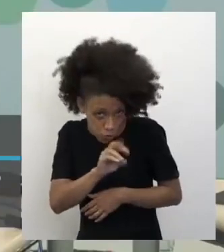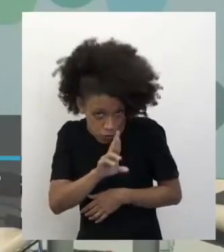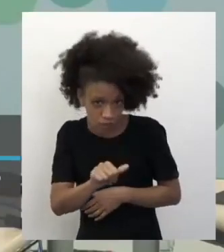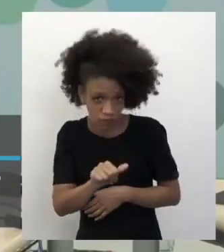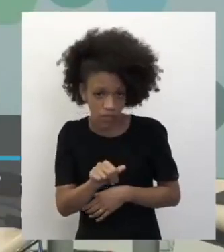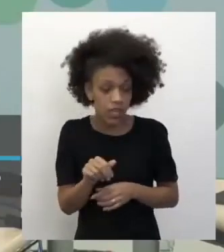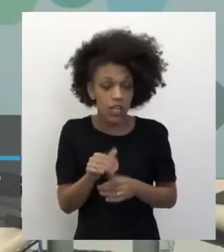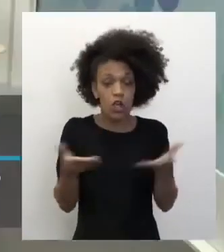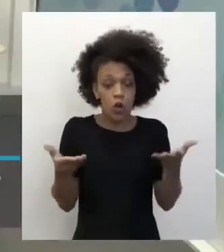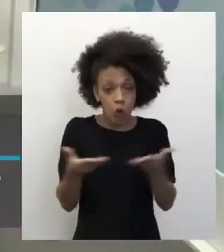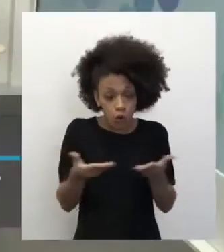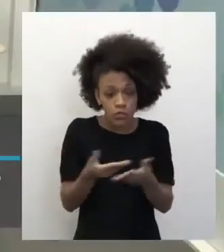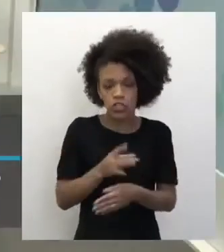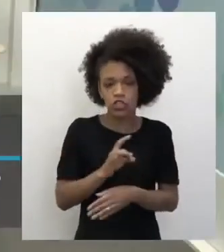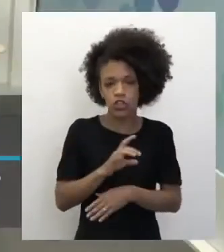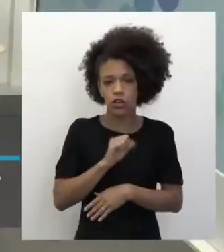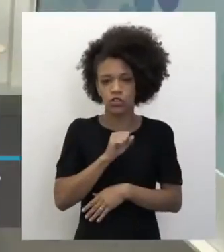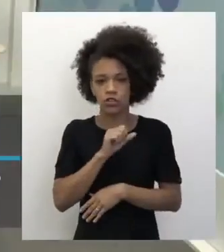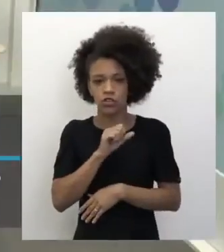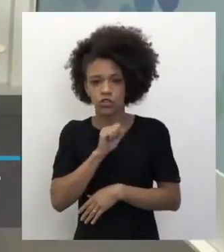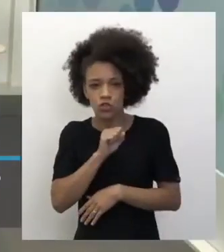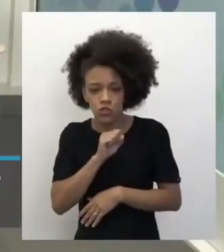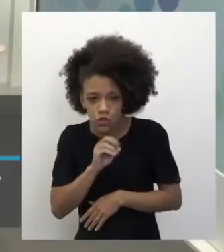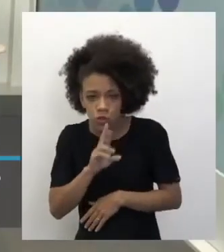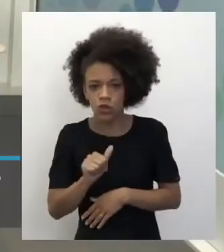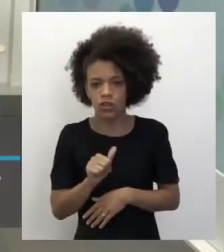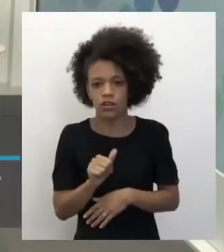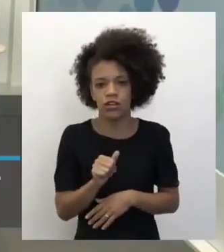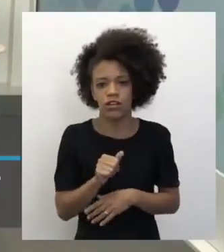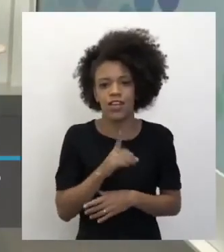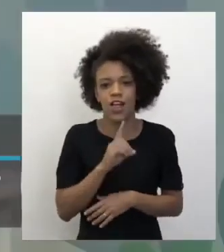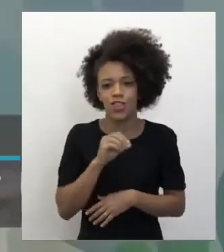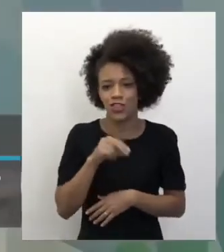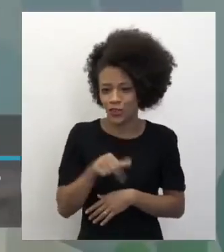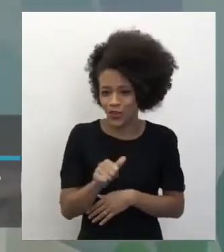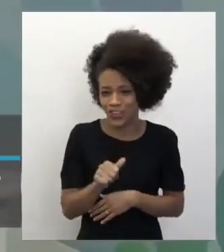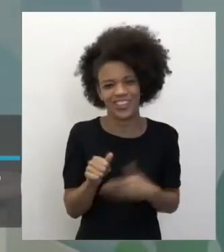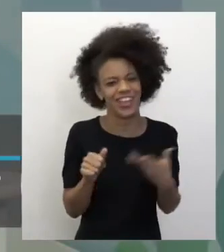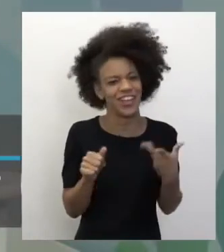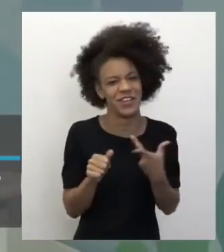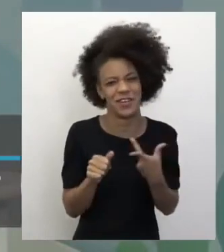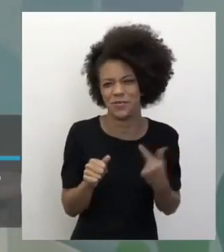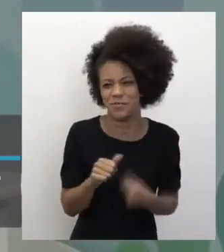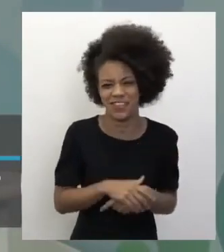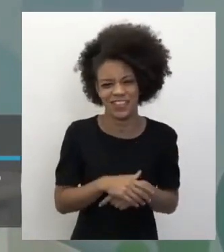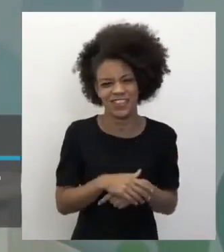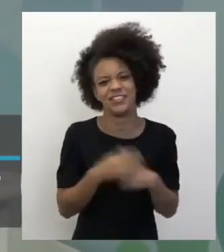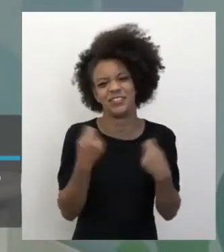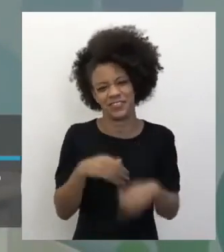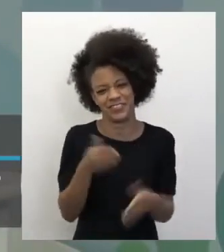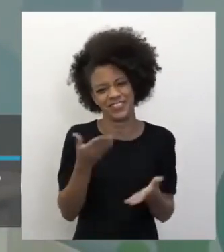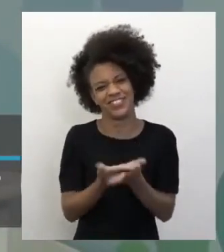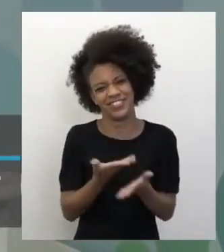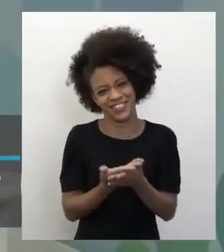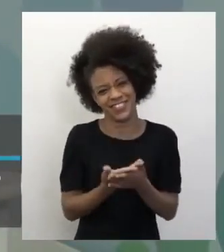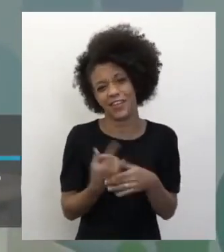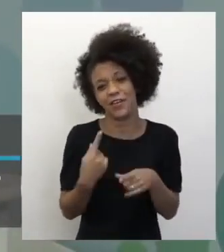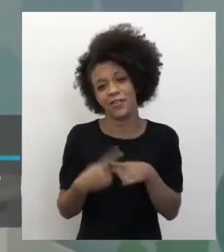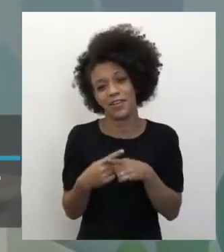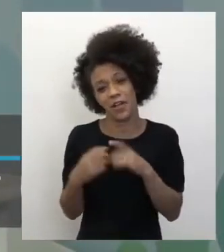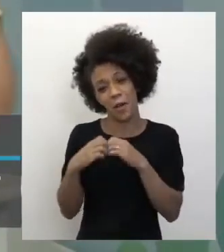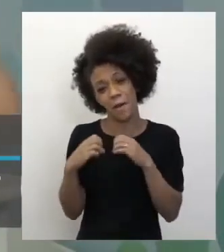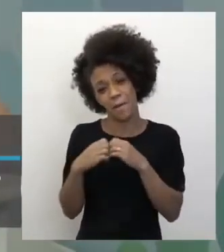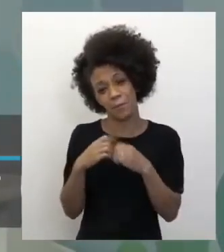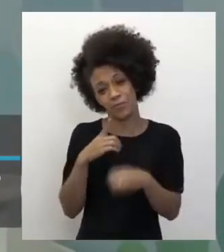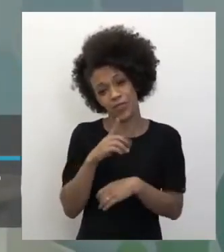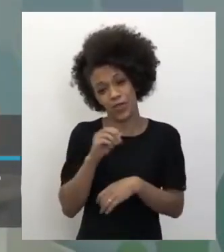só. É, mas agora esse de dona, gente, eu amei. Esse de dona, eu tinha que registrar numa aula, porque eu amo quando vocês